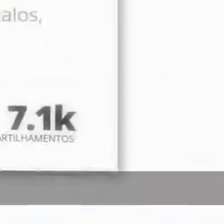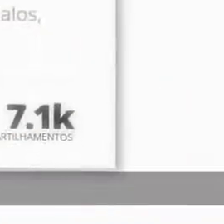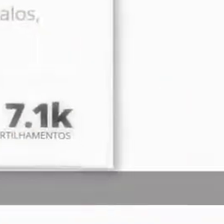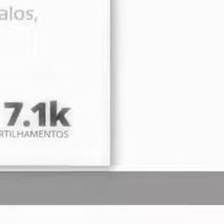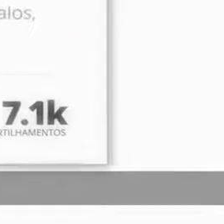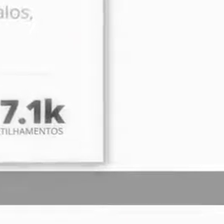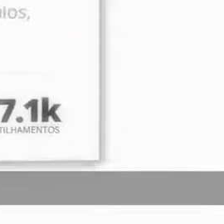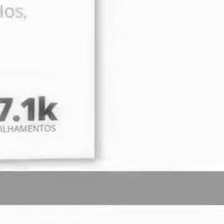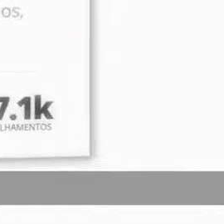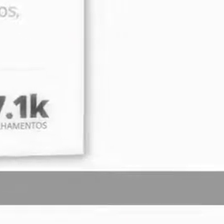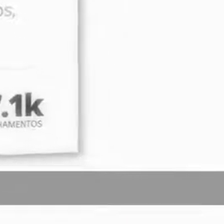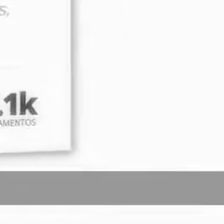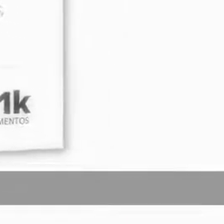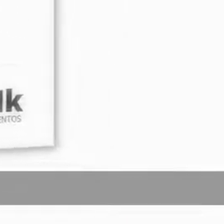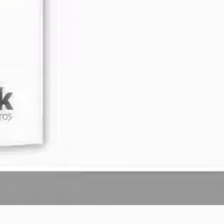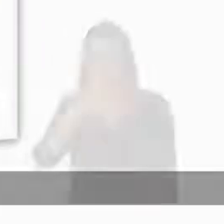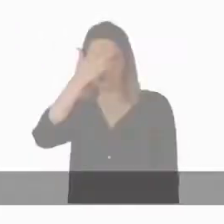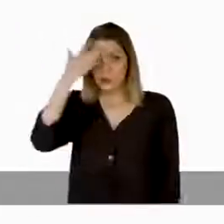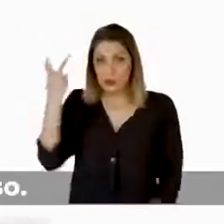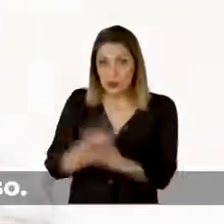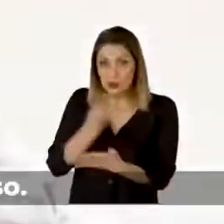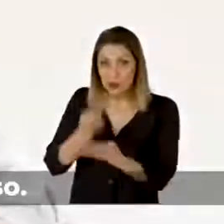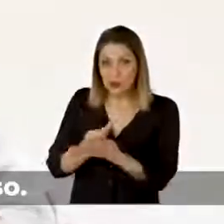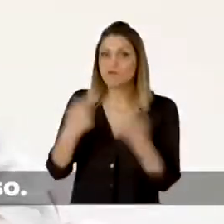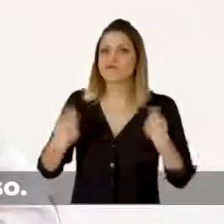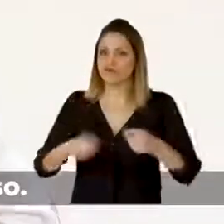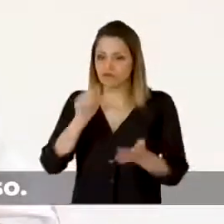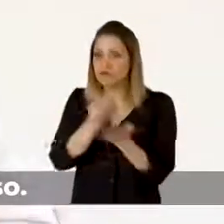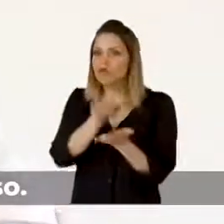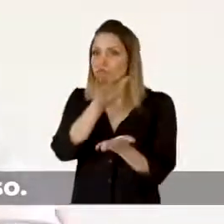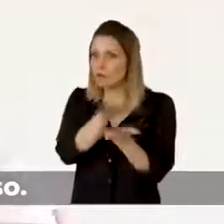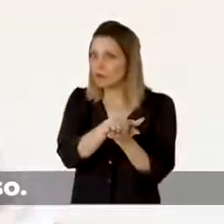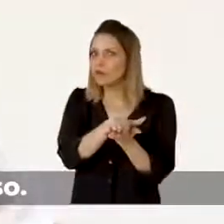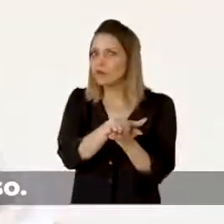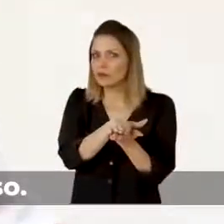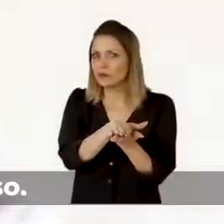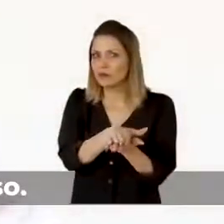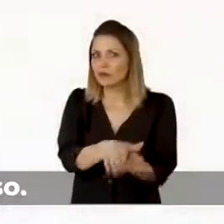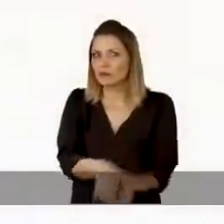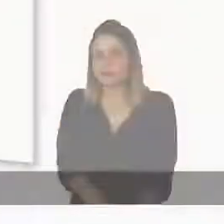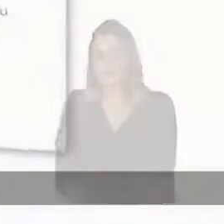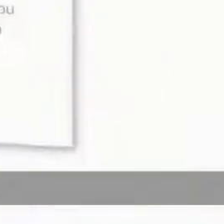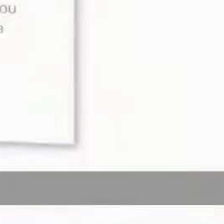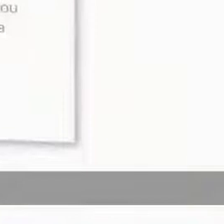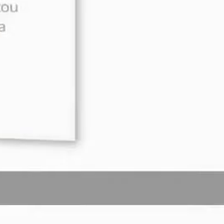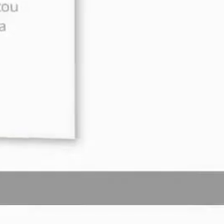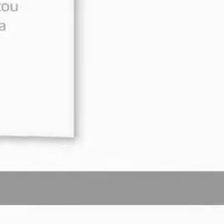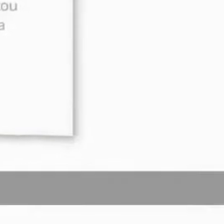Quem faz coisa errada tem que pagar por isso.